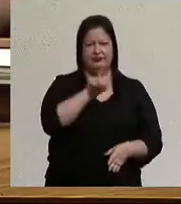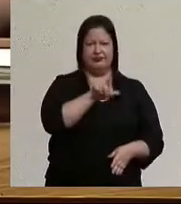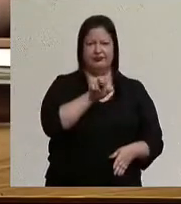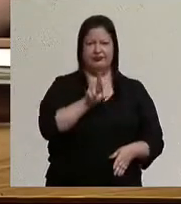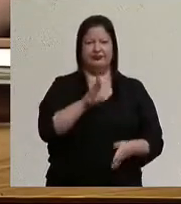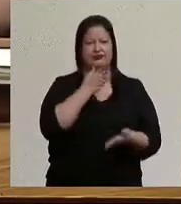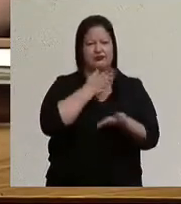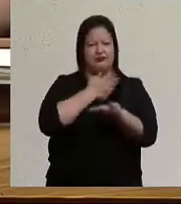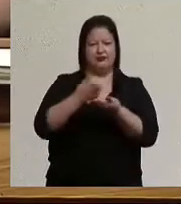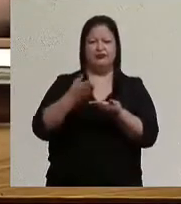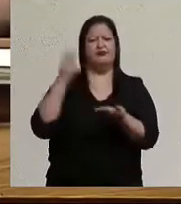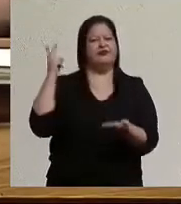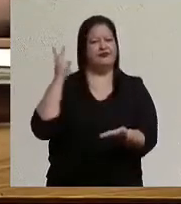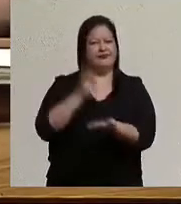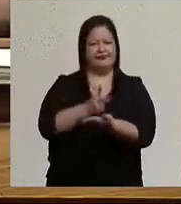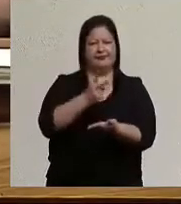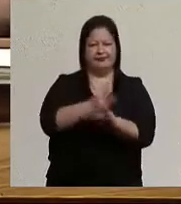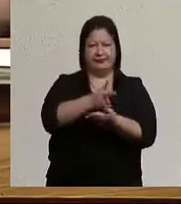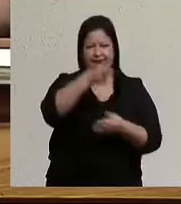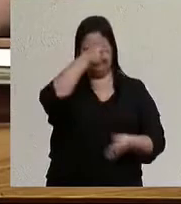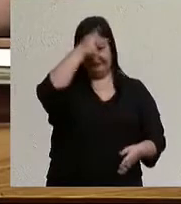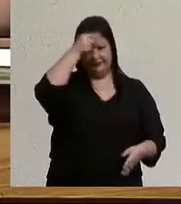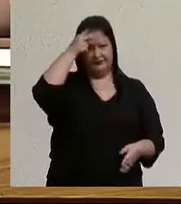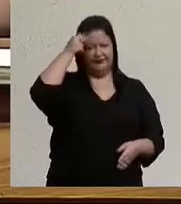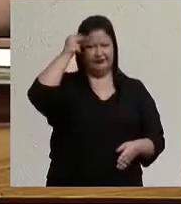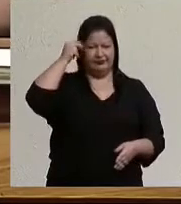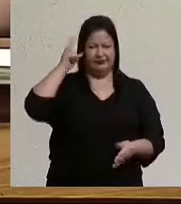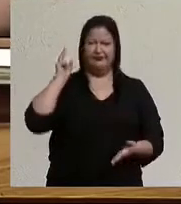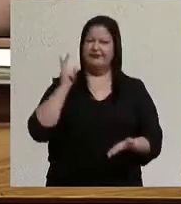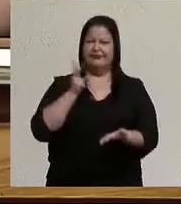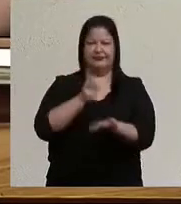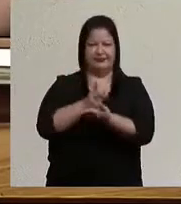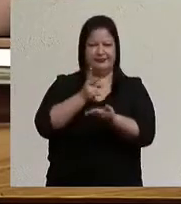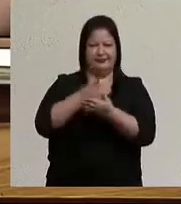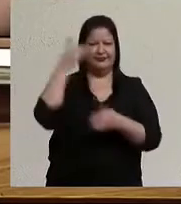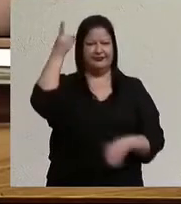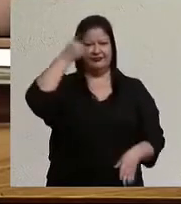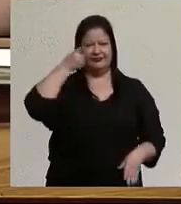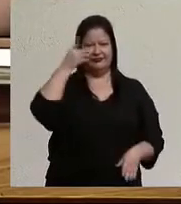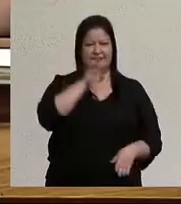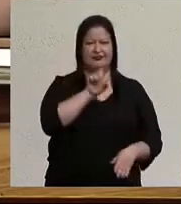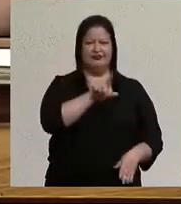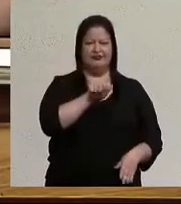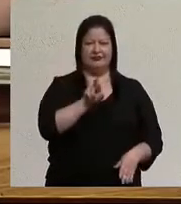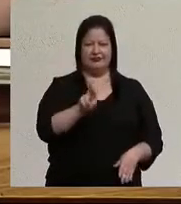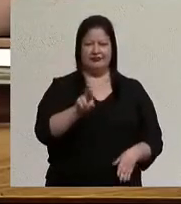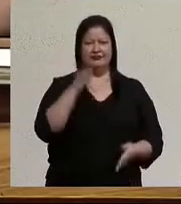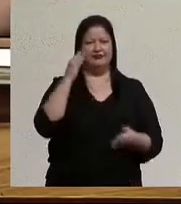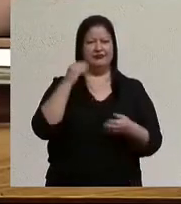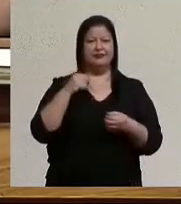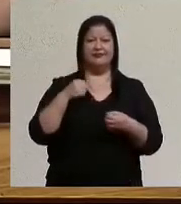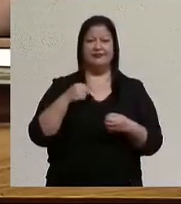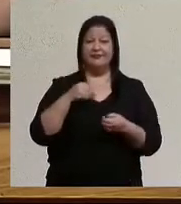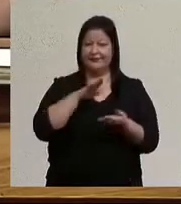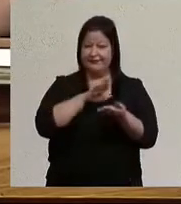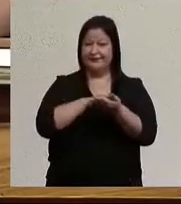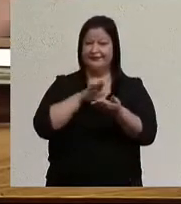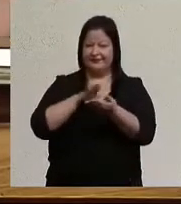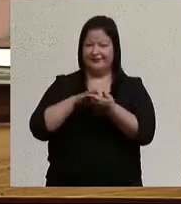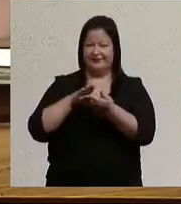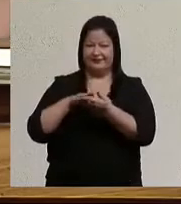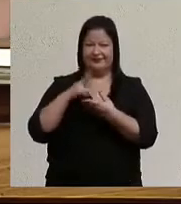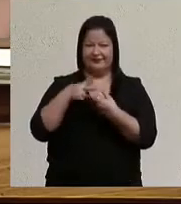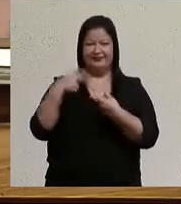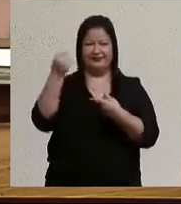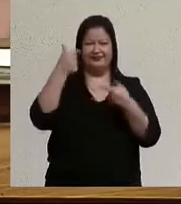César para sempre nosso prefeito para sempre nosso Deputado César Parabéns guerreiro estamos sempre